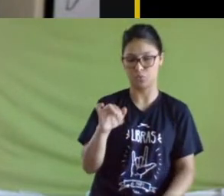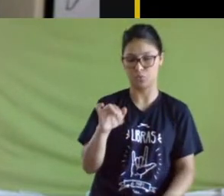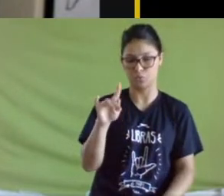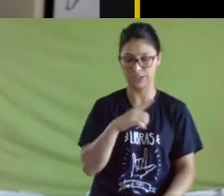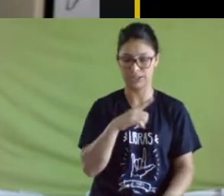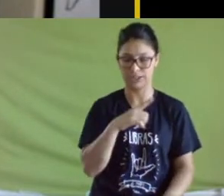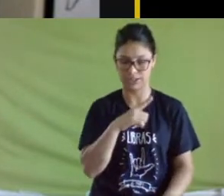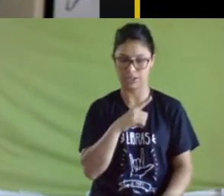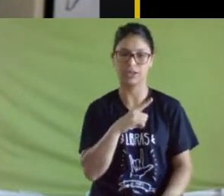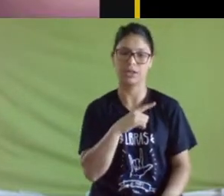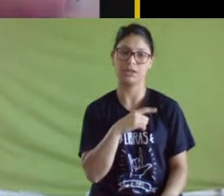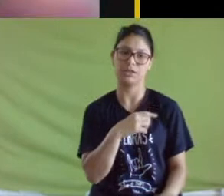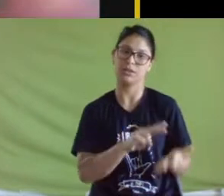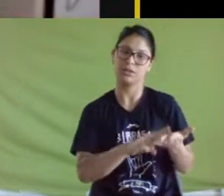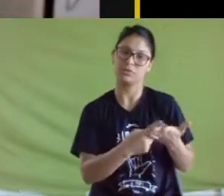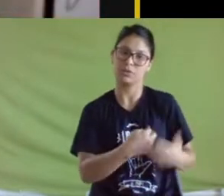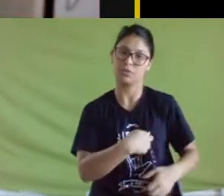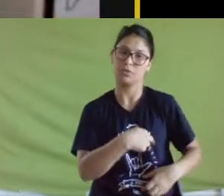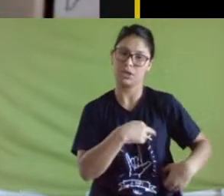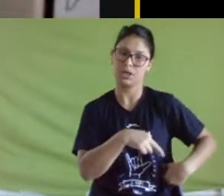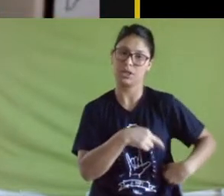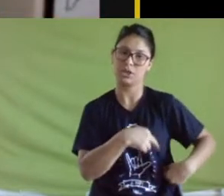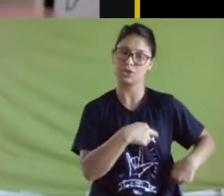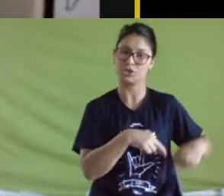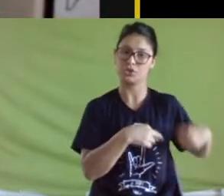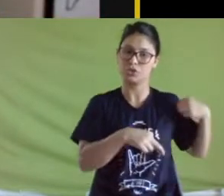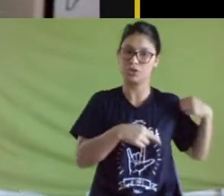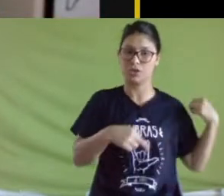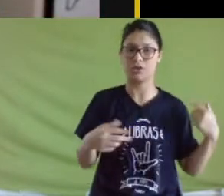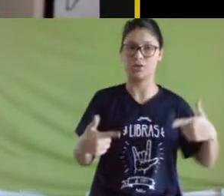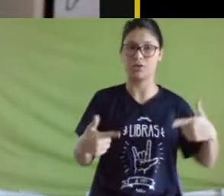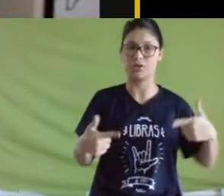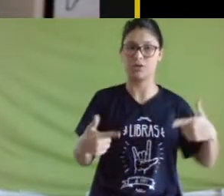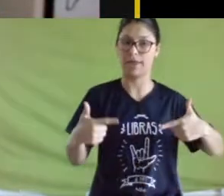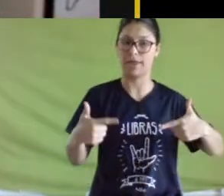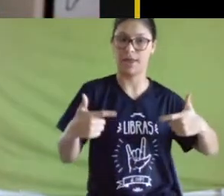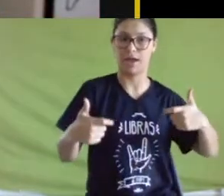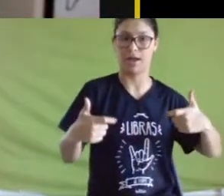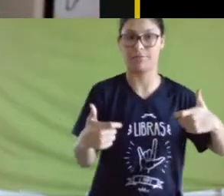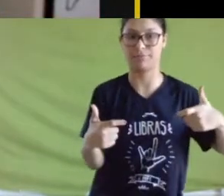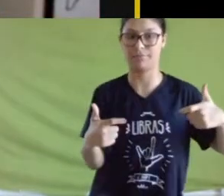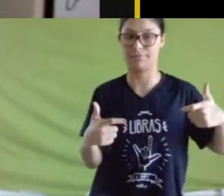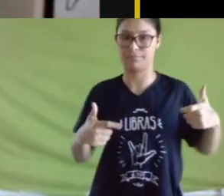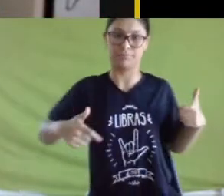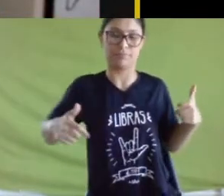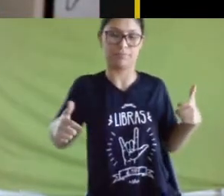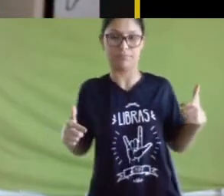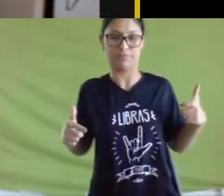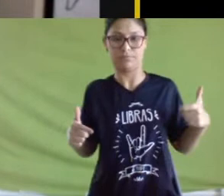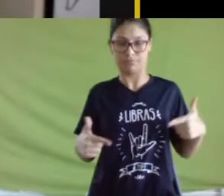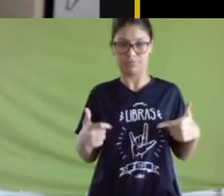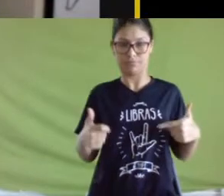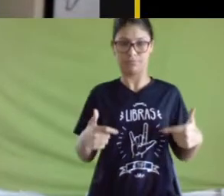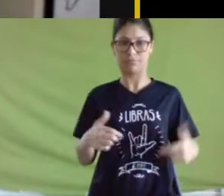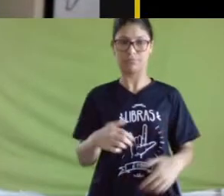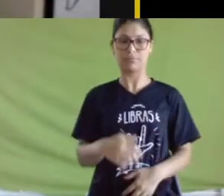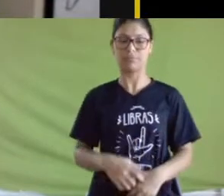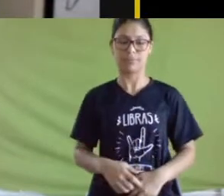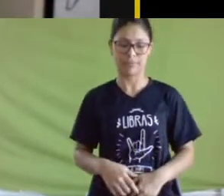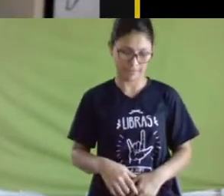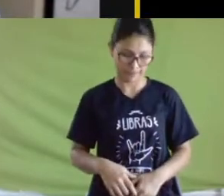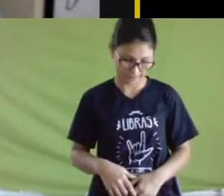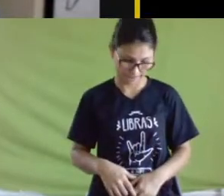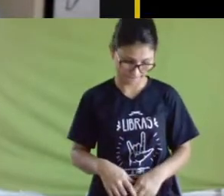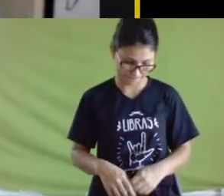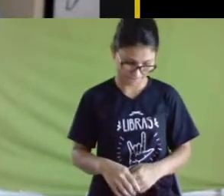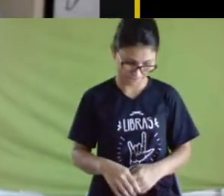concordo, mas que são de religiões em guerra umas com as outras. concorda? Então, nesse sentido, se eu